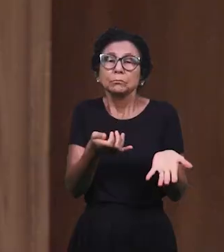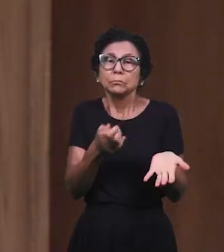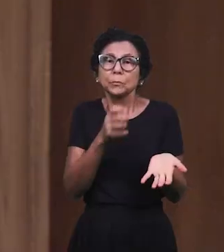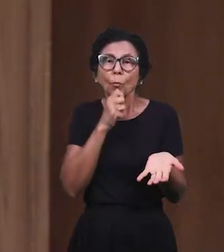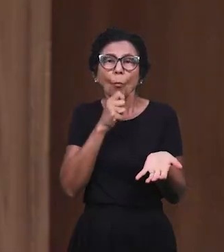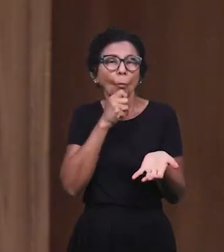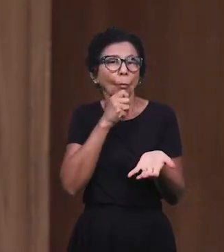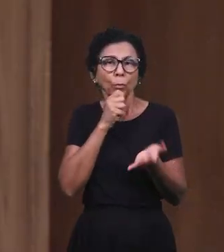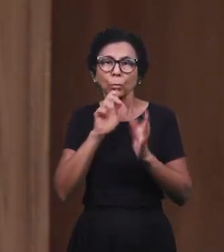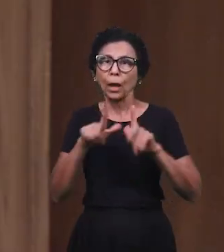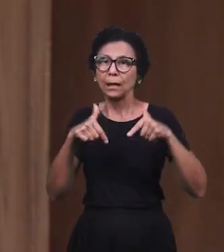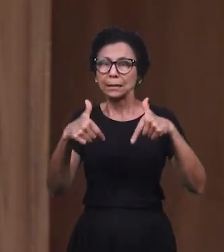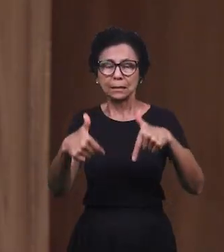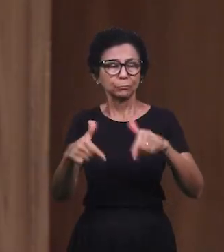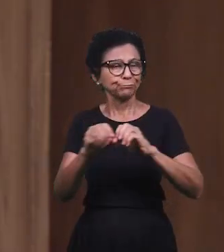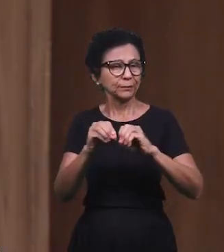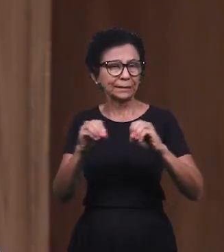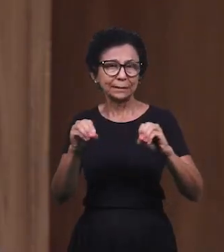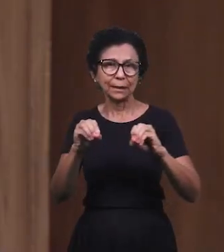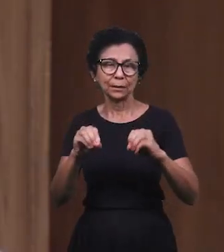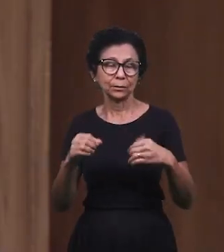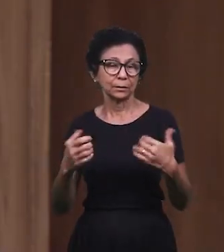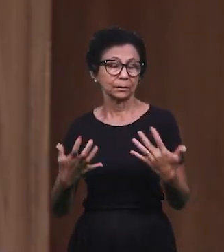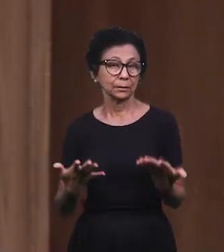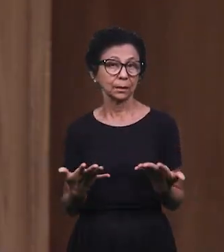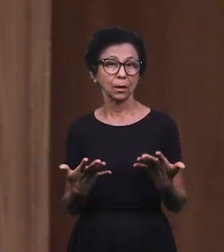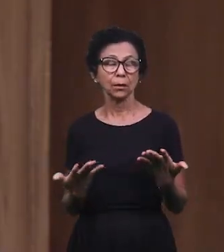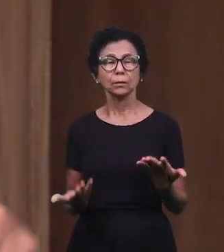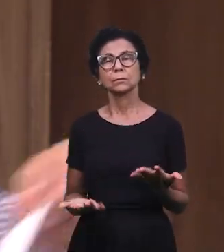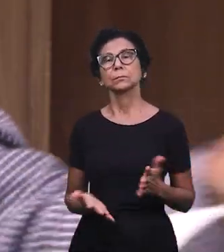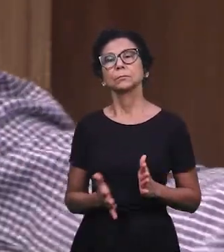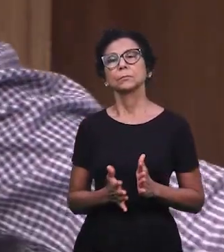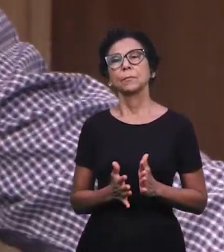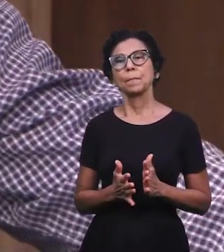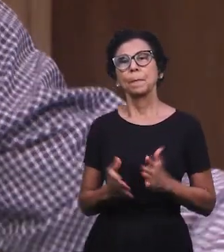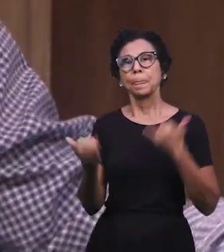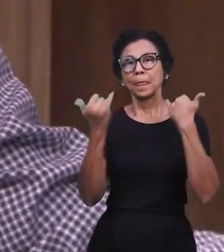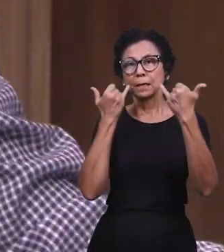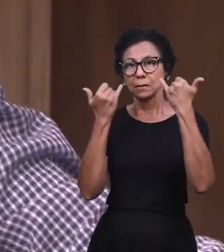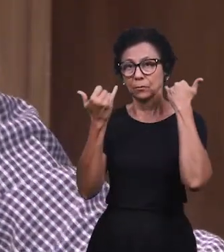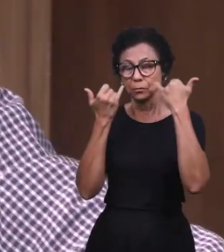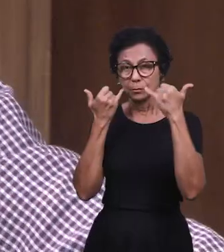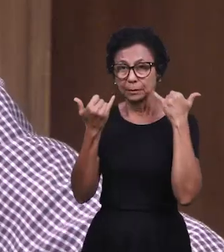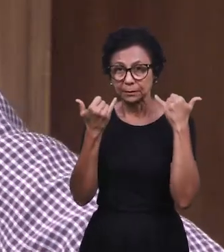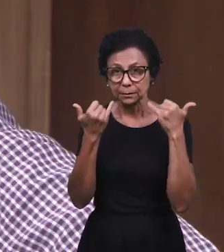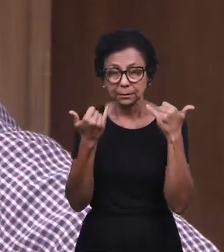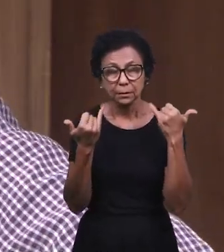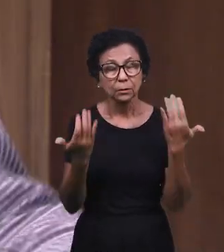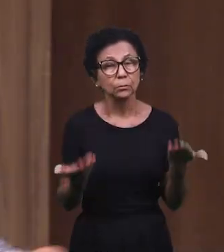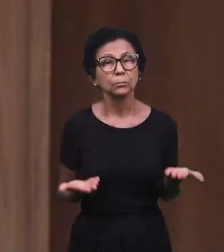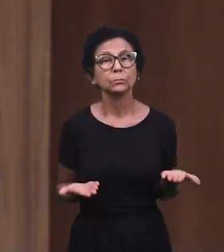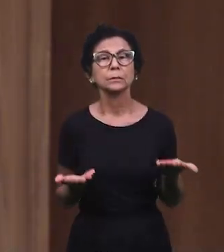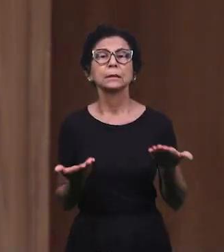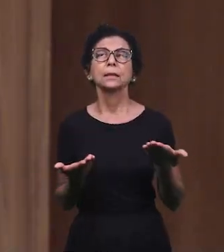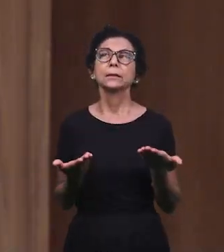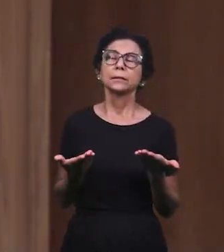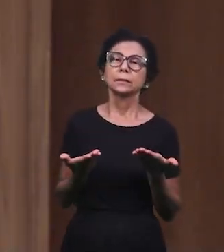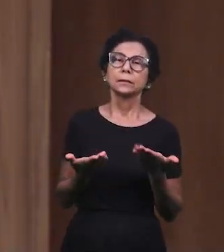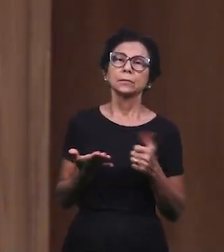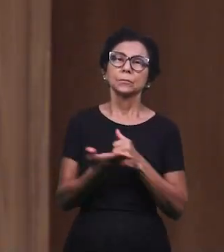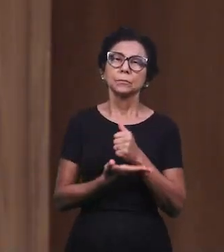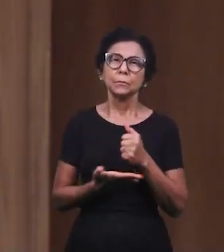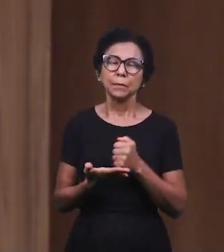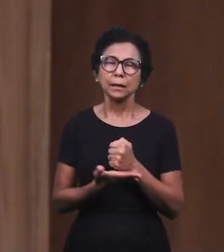Então, foi baseado nessa informação que se